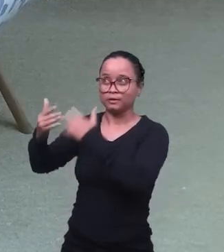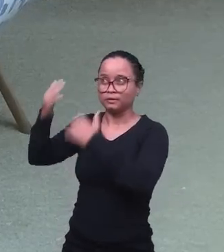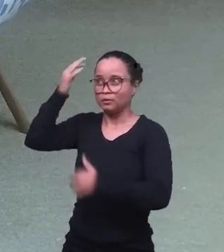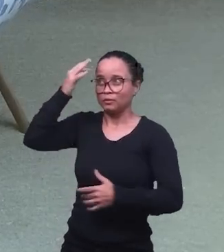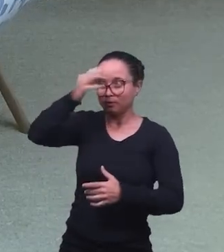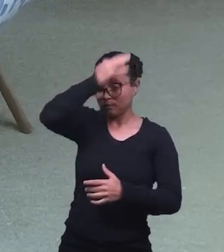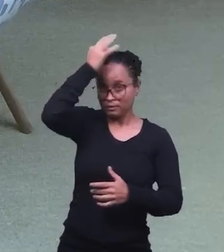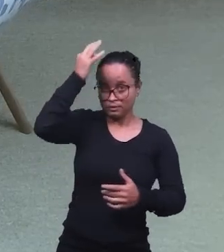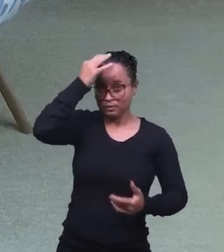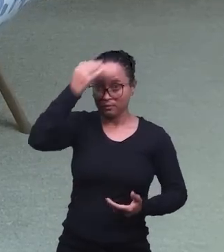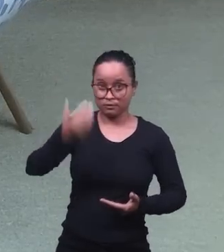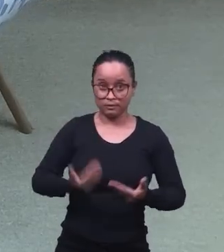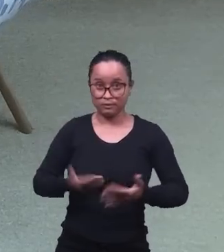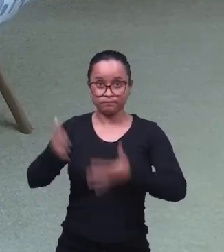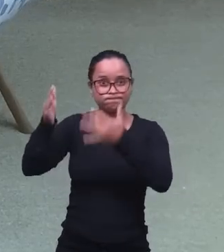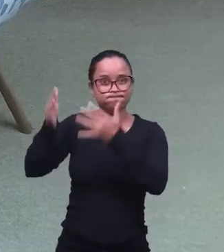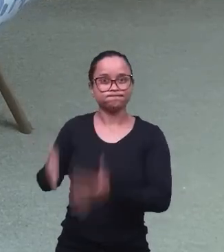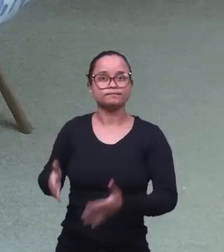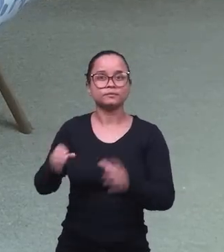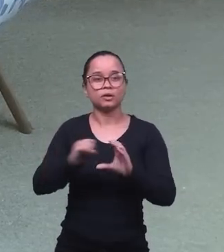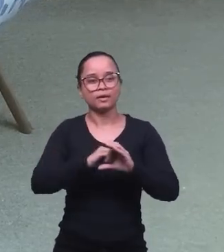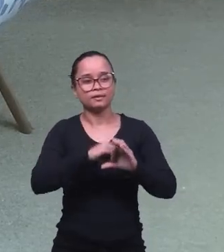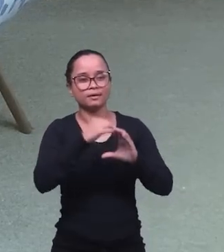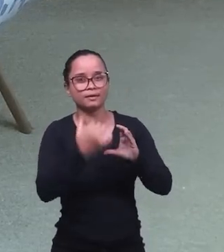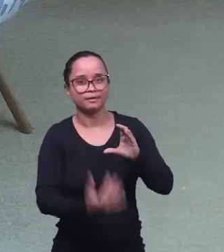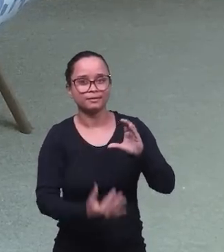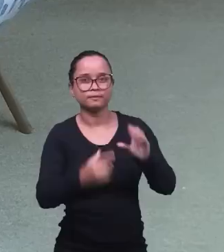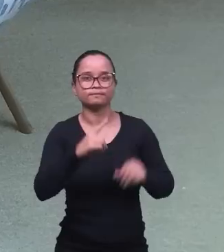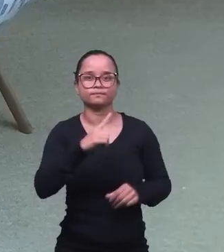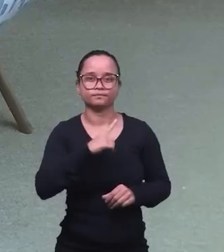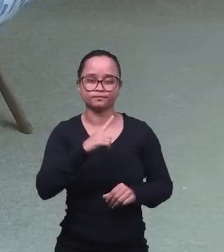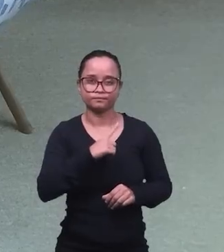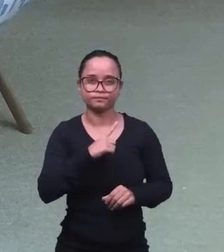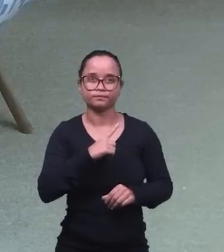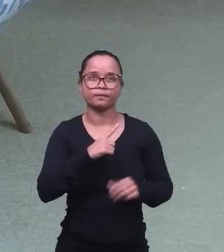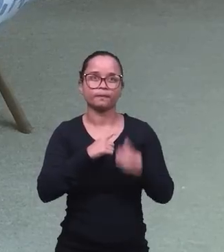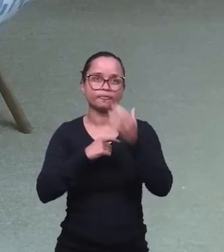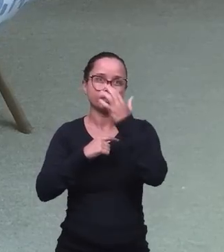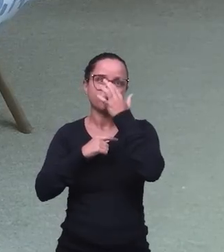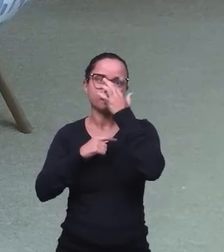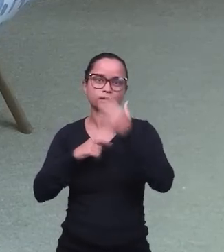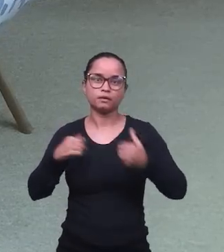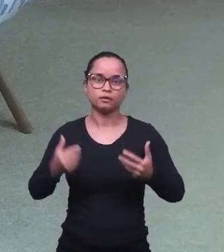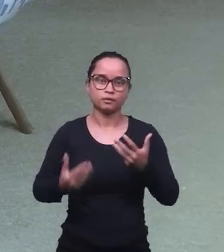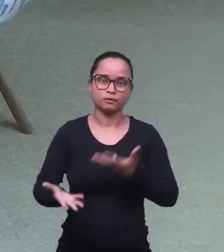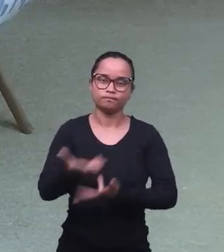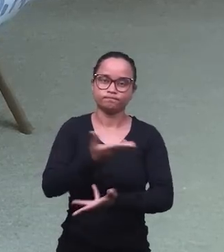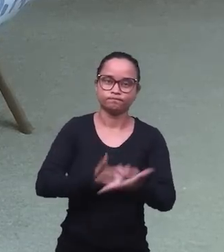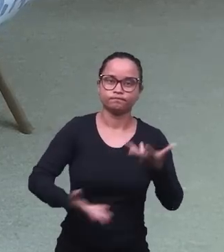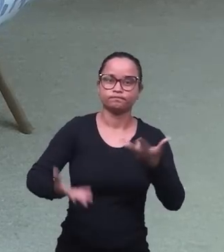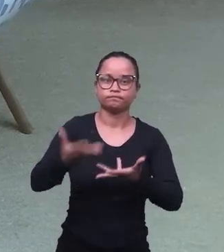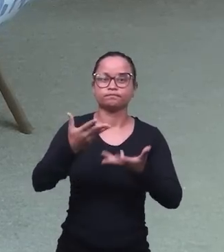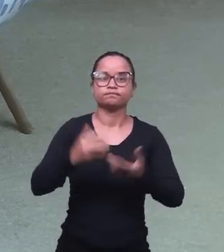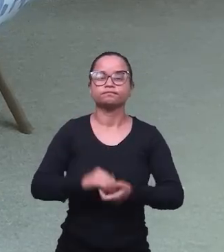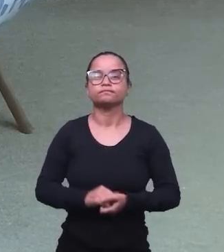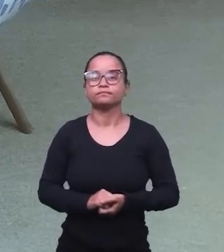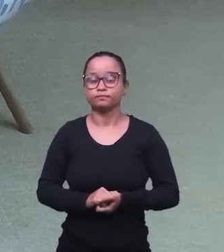Espírito Santo na vida da igreja fiel dá a ela essas características. E dessa troca,